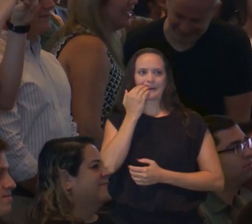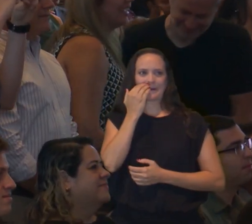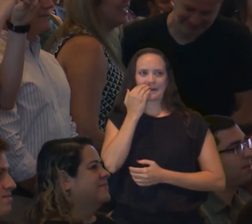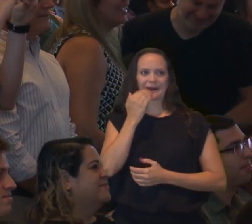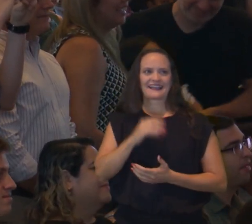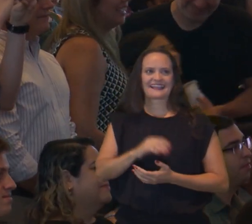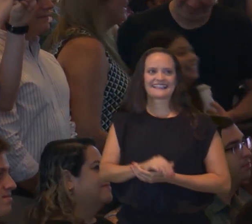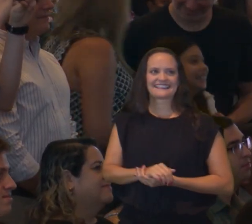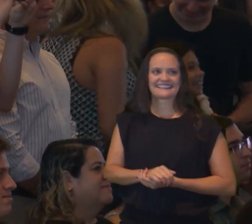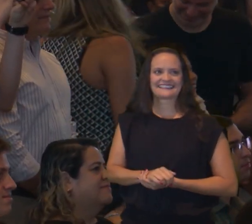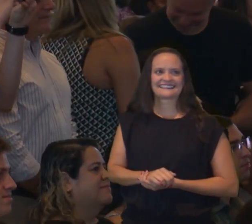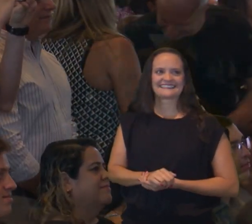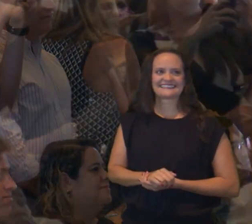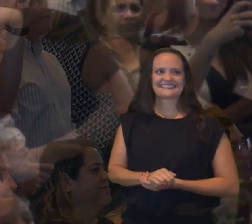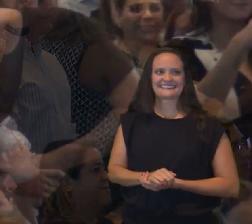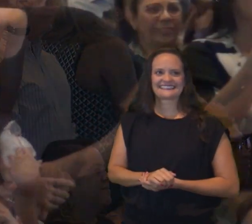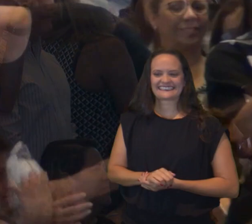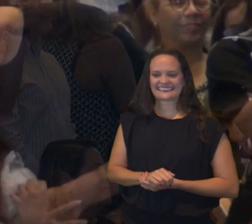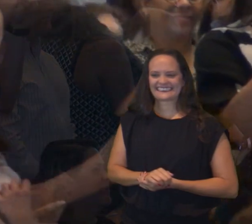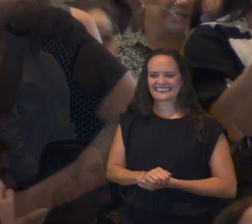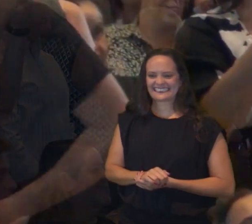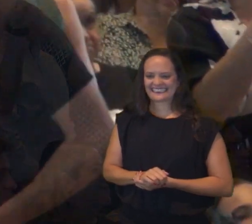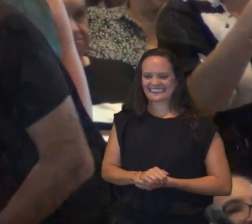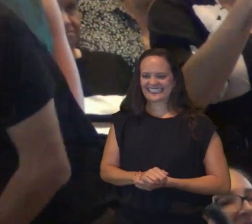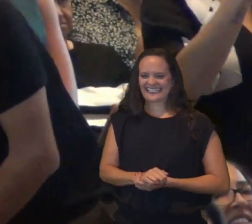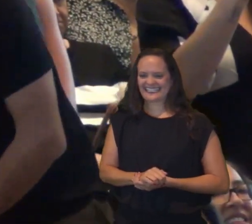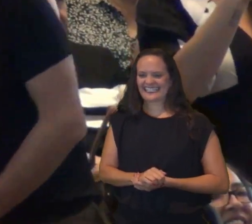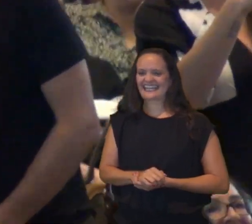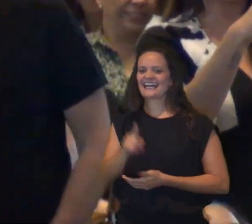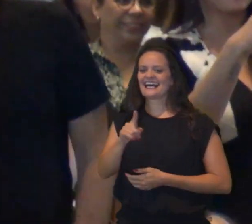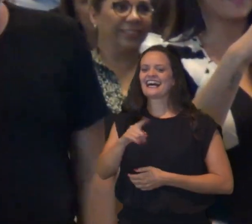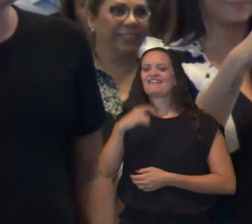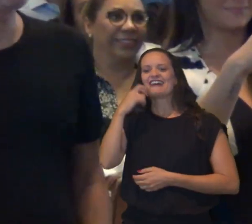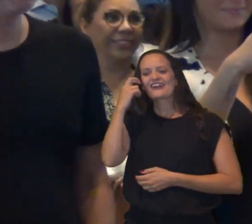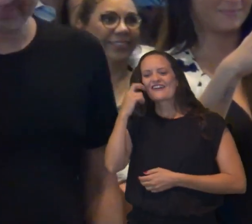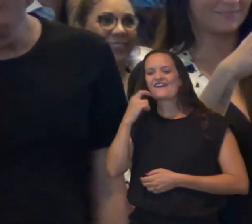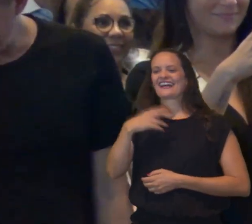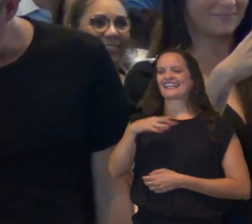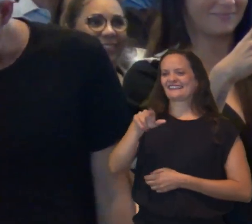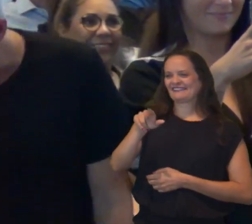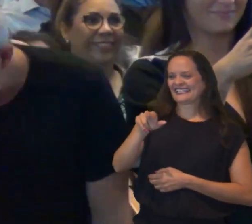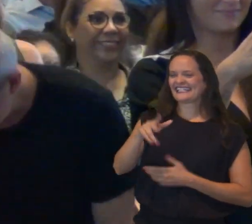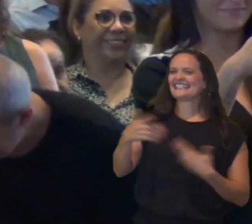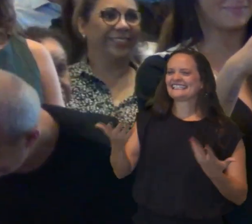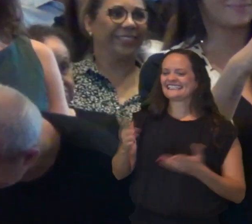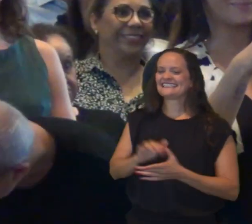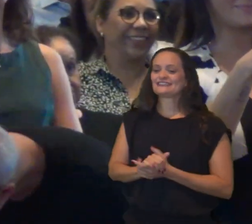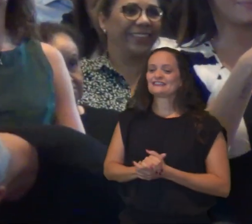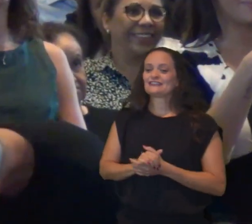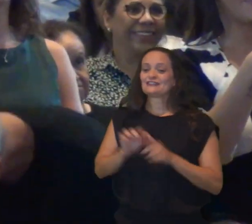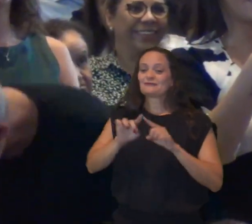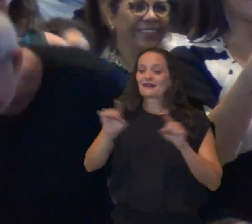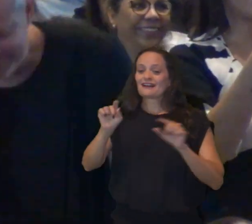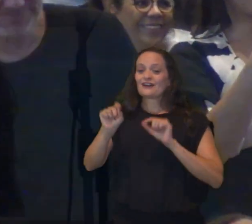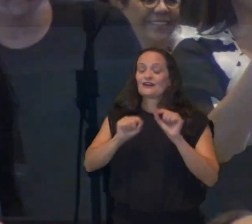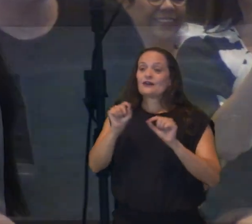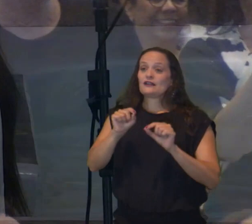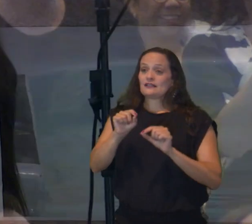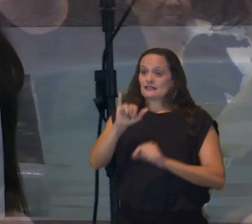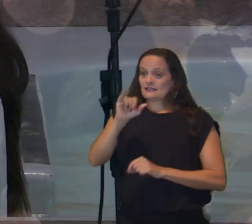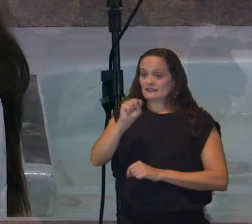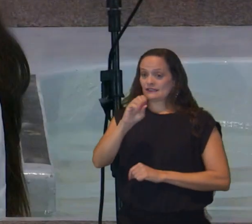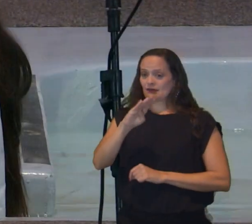Demais familiares, a nossa gratidão. Obrigado pela presença de vocês, as amigas da escola. Isabelle,